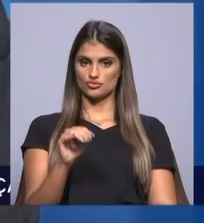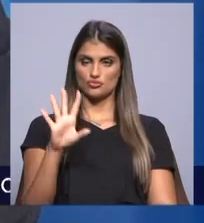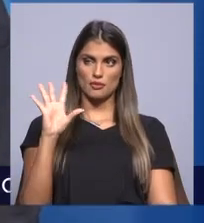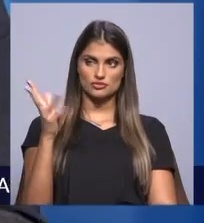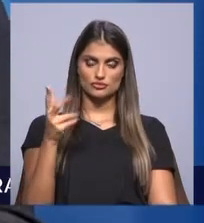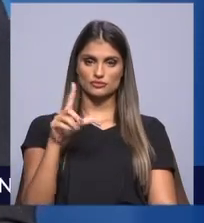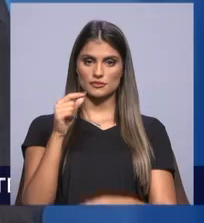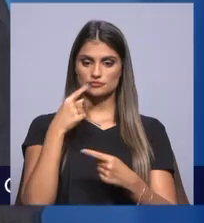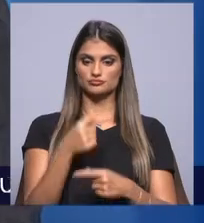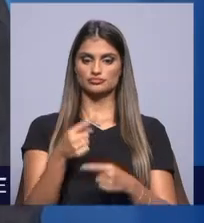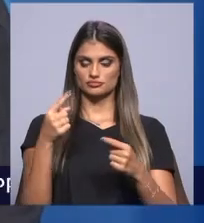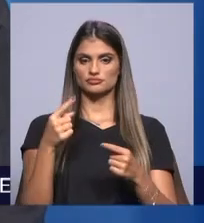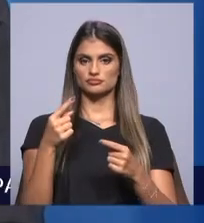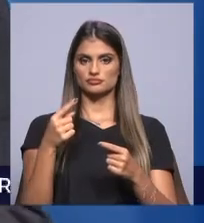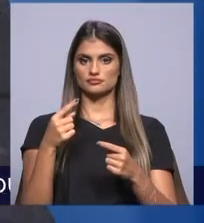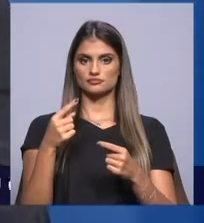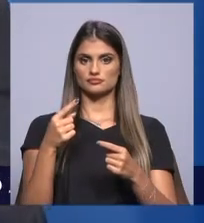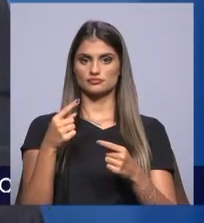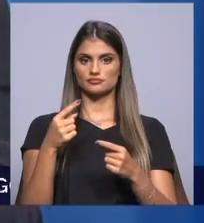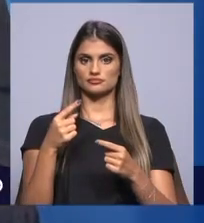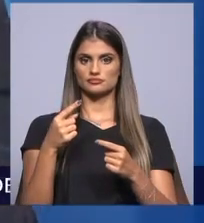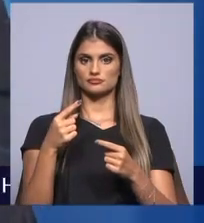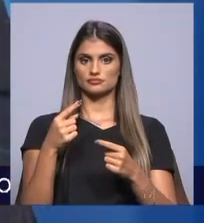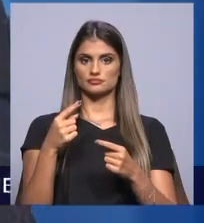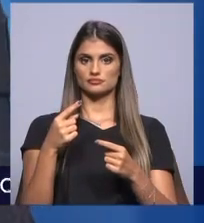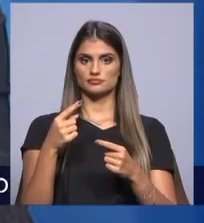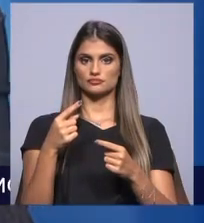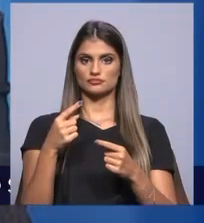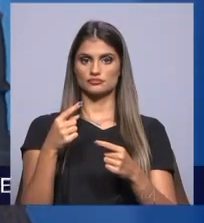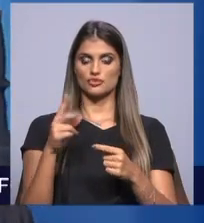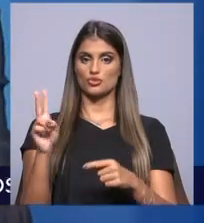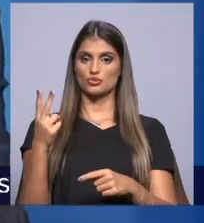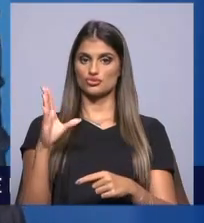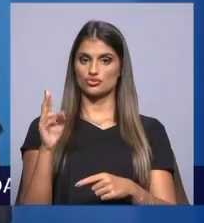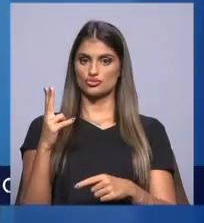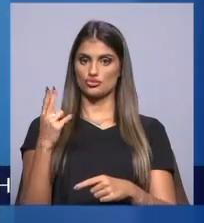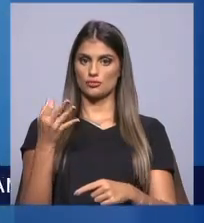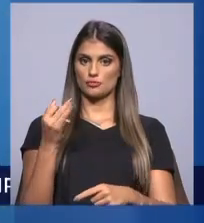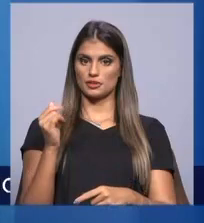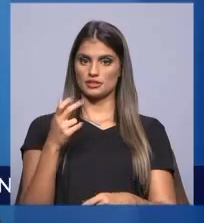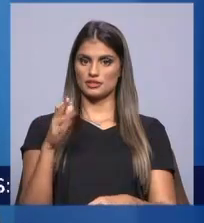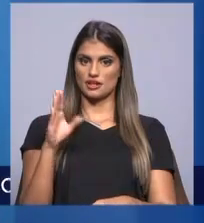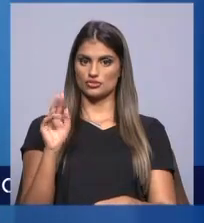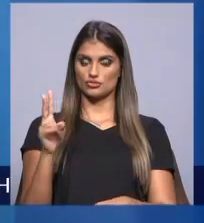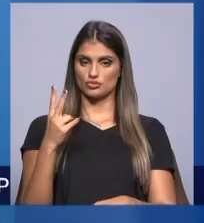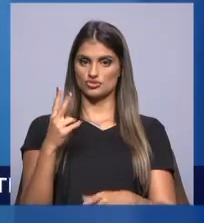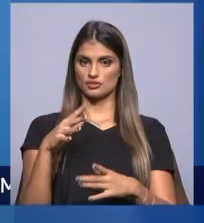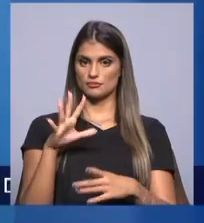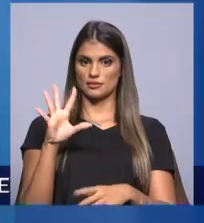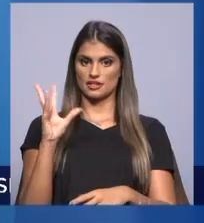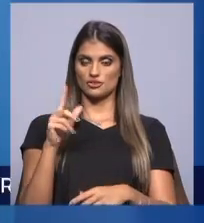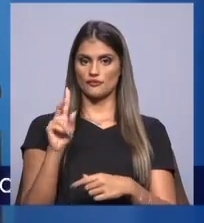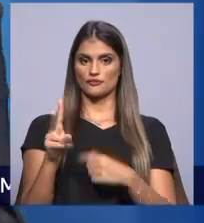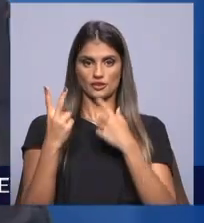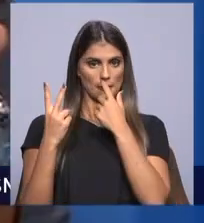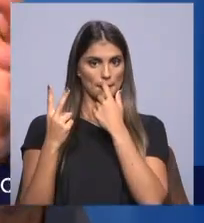que anunciaram que em 2 Júpiteres quentes, ou seja, 2 planetas do tamanho de Júpiter, mas que